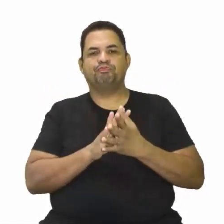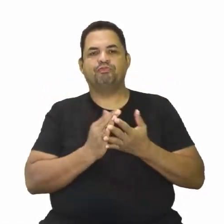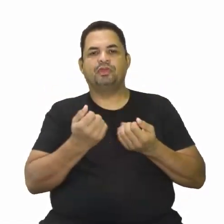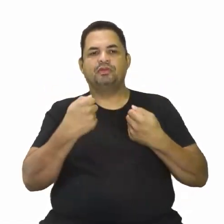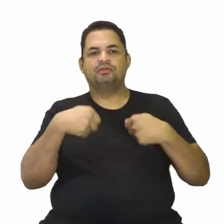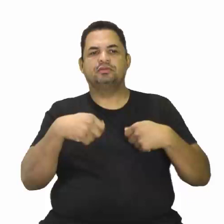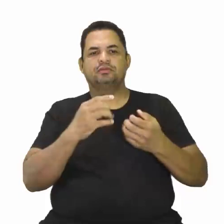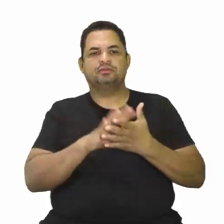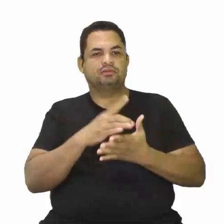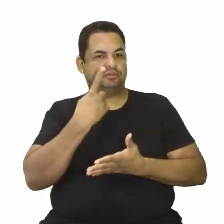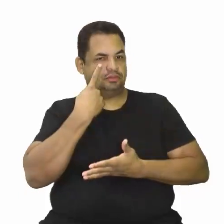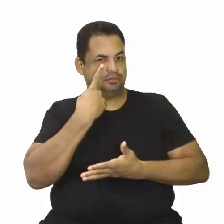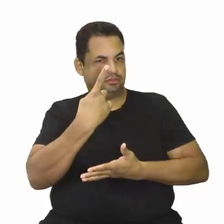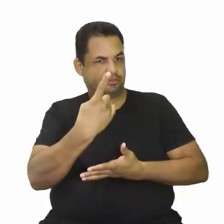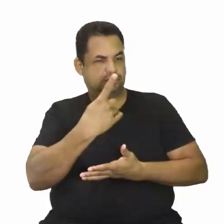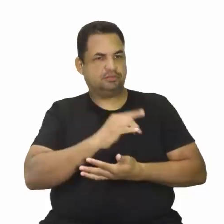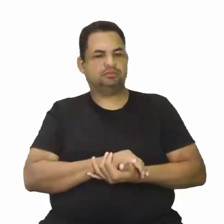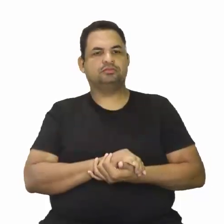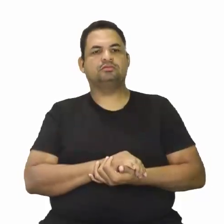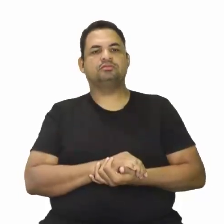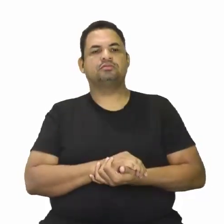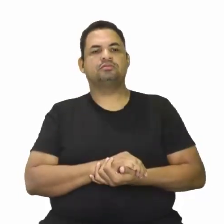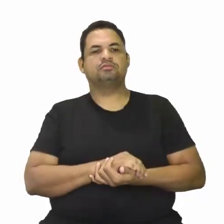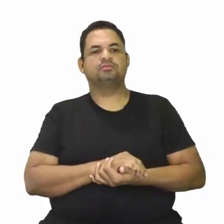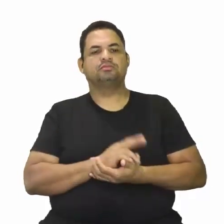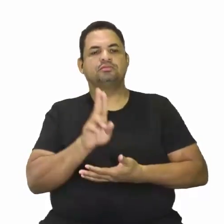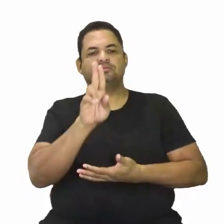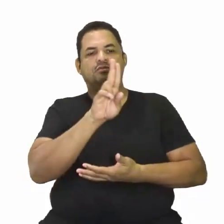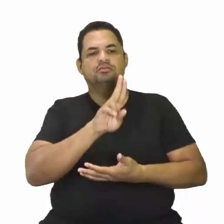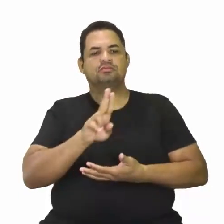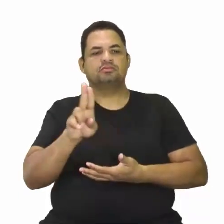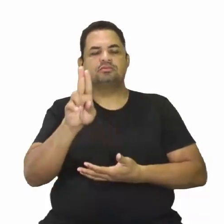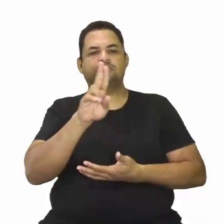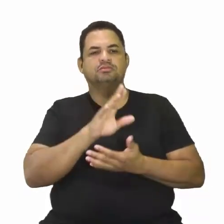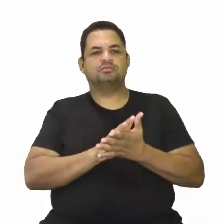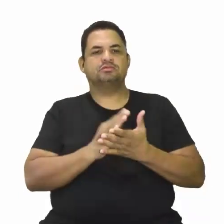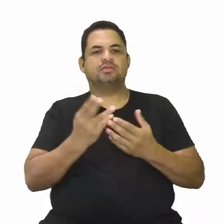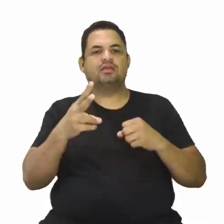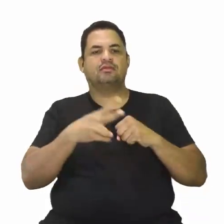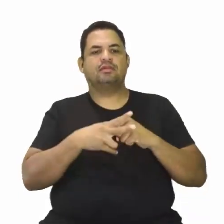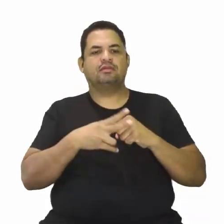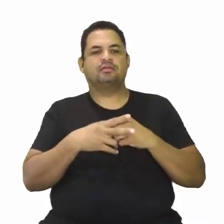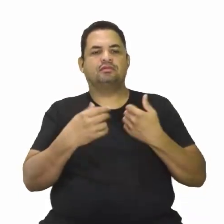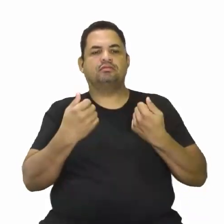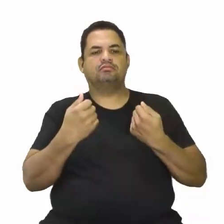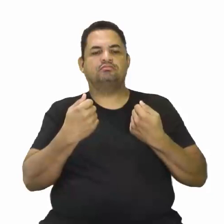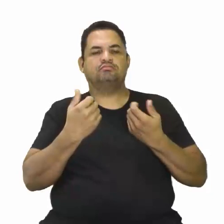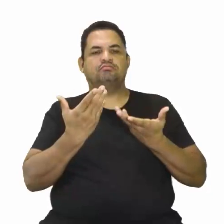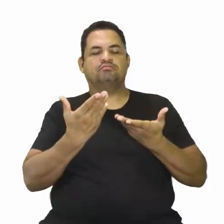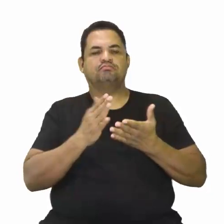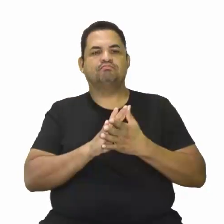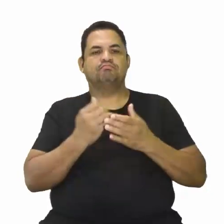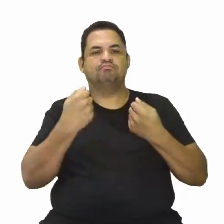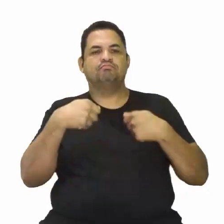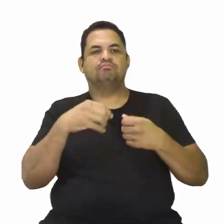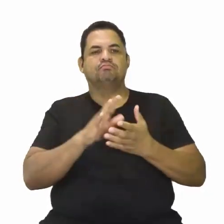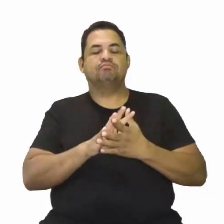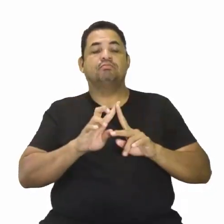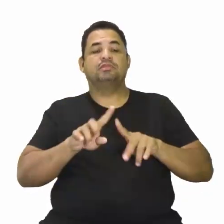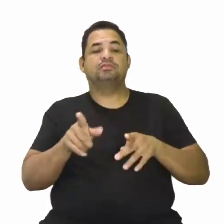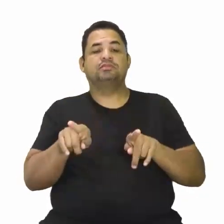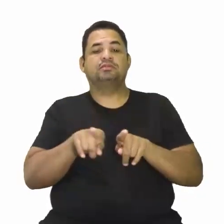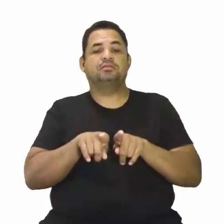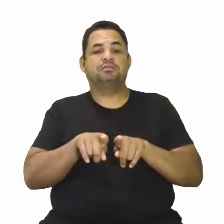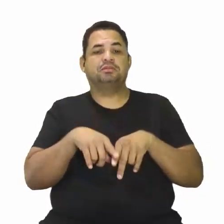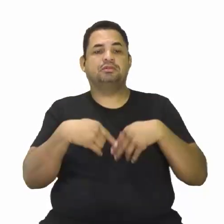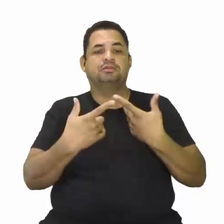correspondentes. Vocês vão observar que nós temos o uso dos possessivos, mas, ao mesmo tempo,